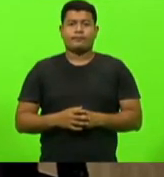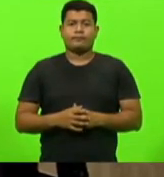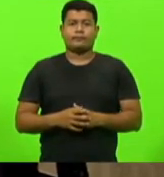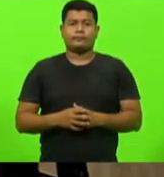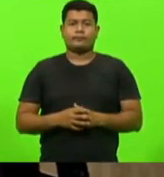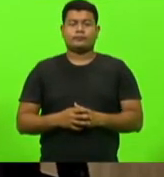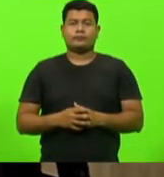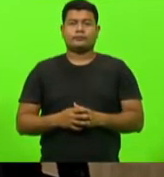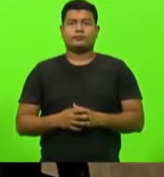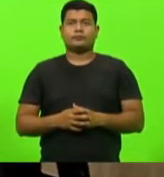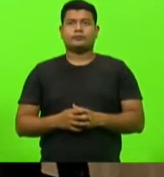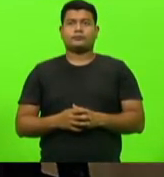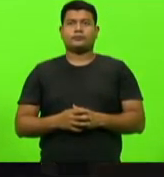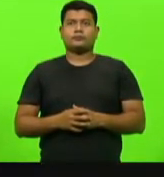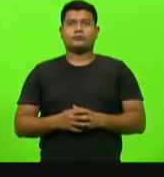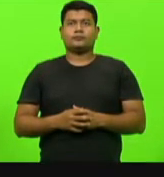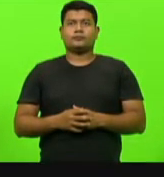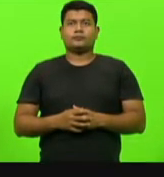MDB, voto 2.